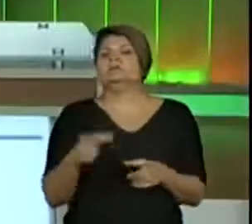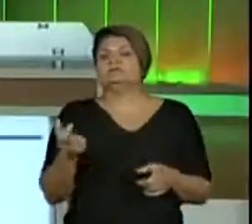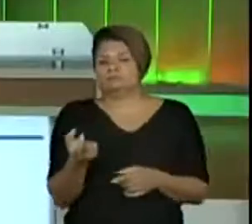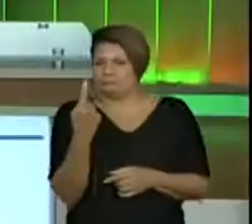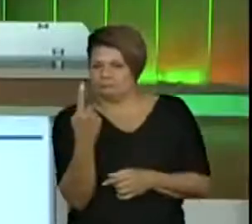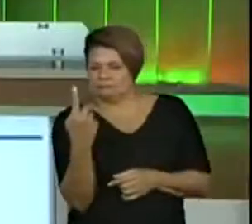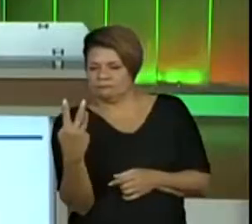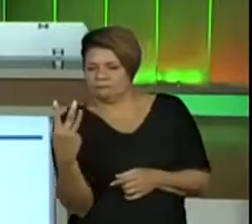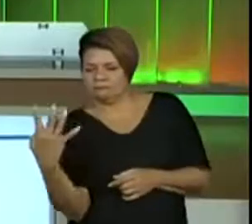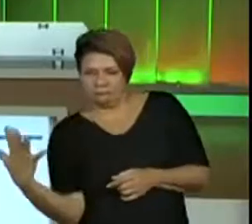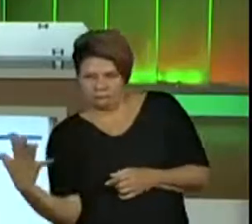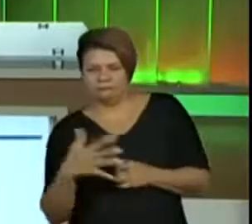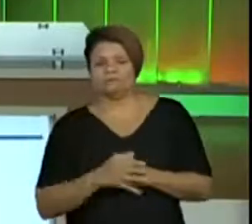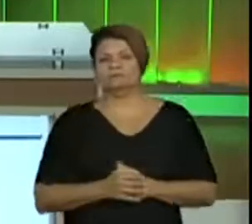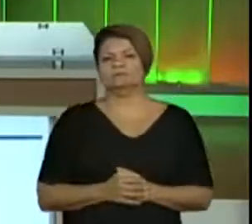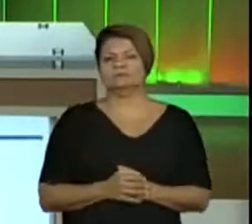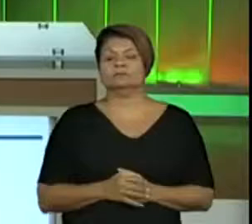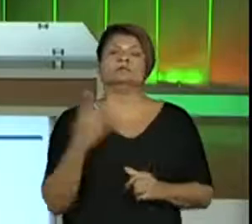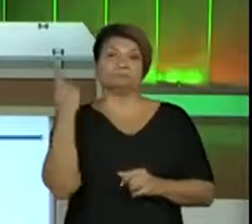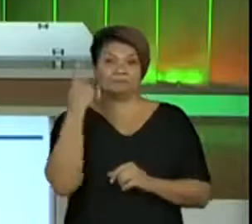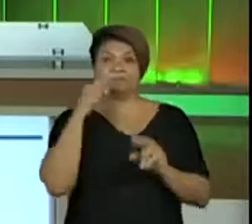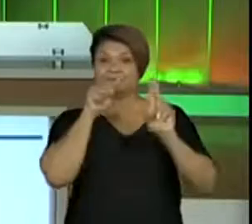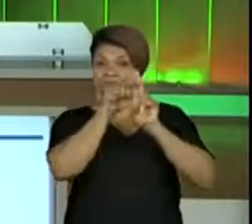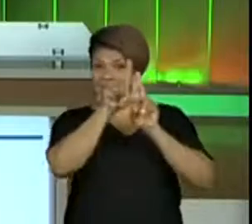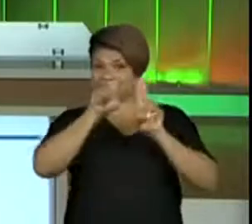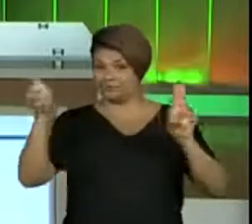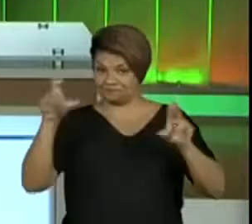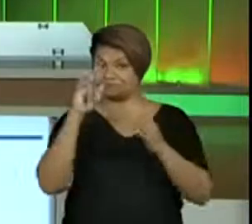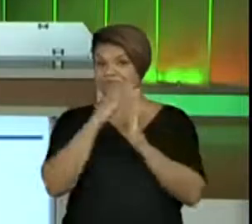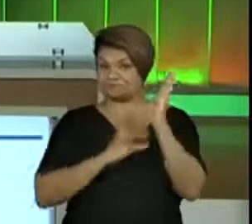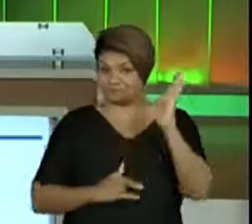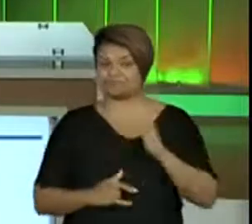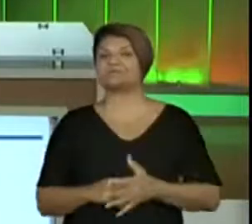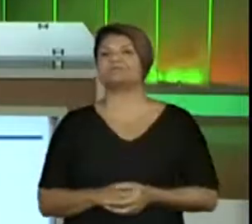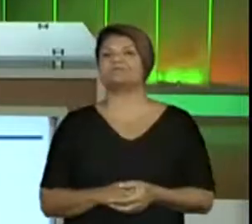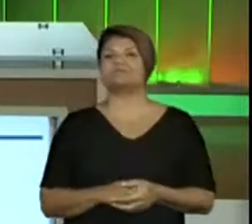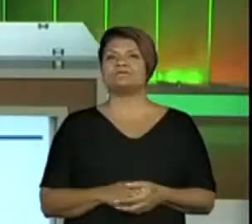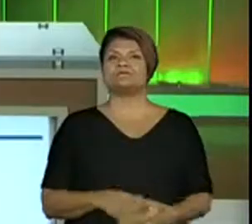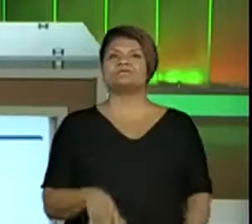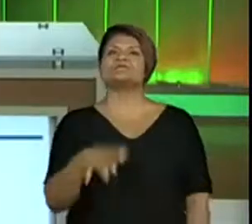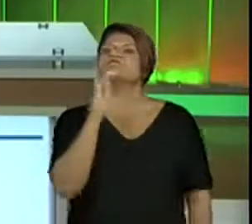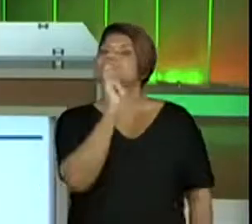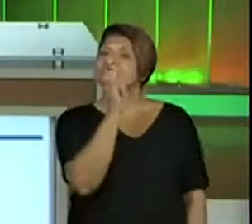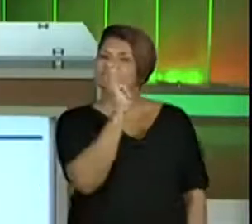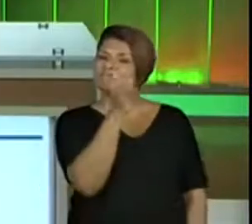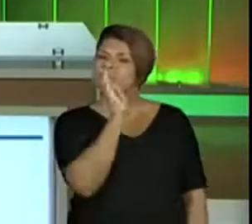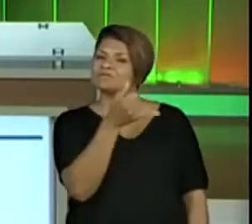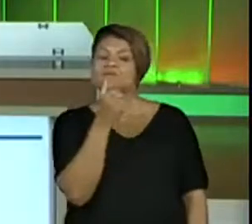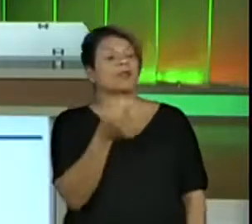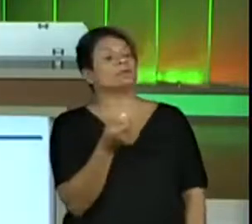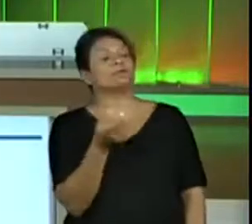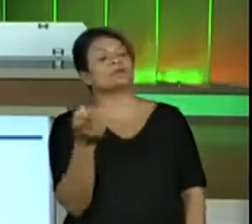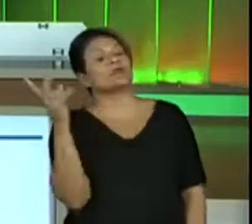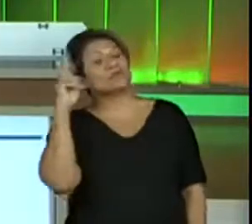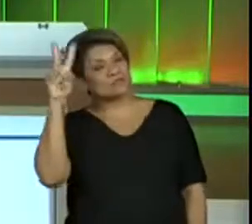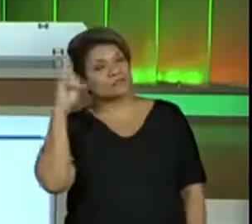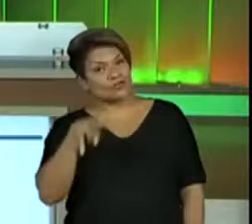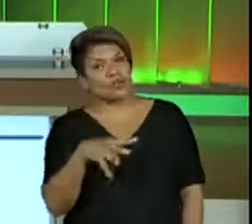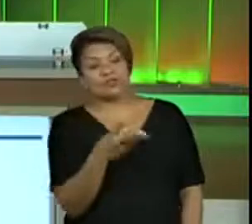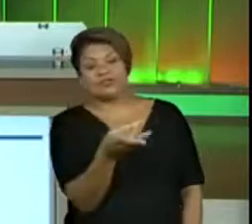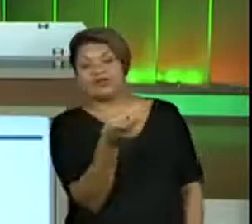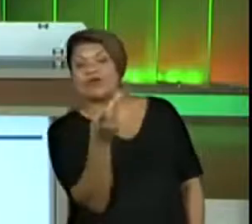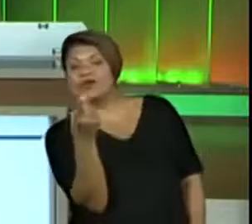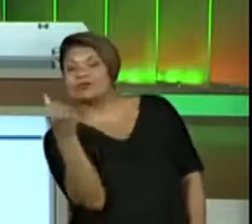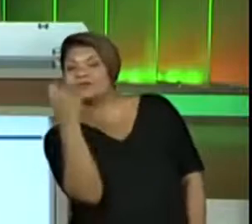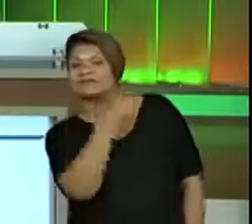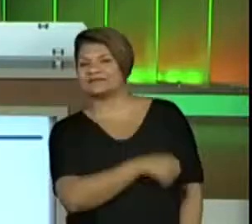Tivemos aí o primeiro parágrafo do nosso texto, da nossa aula, que se chama História de Contar, em que somos convidados a pensar